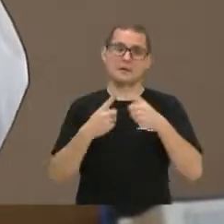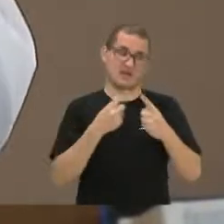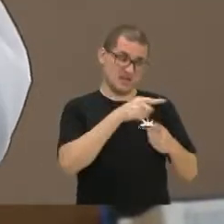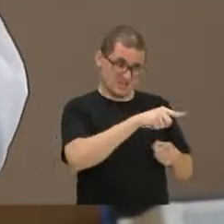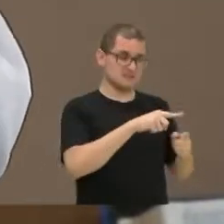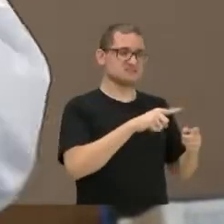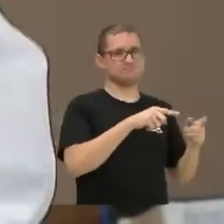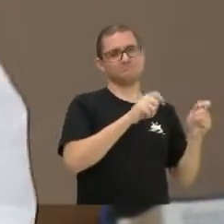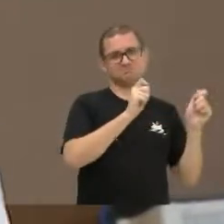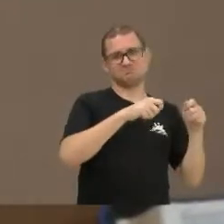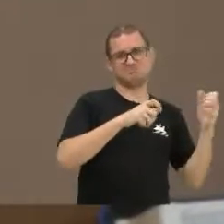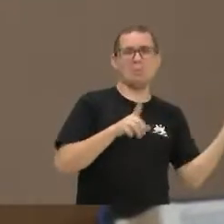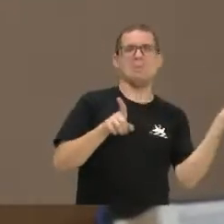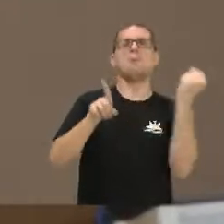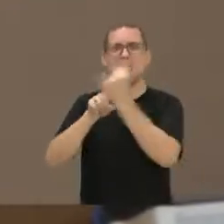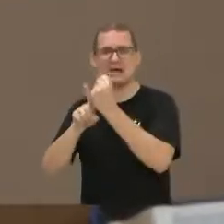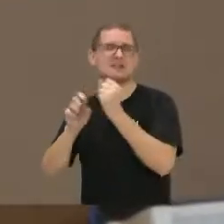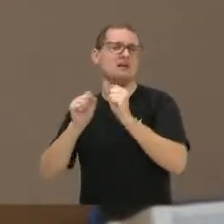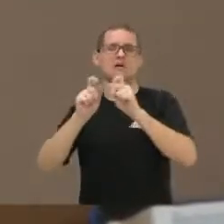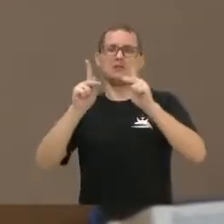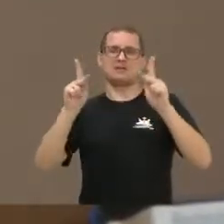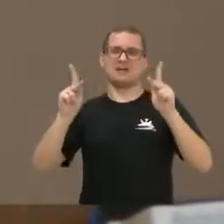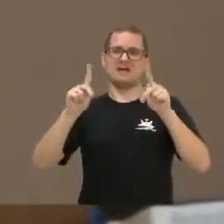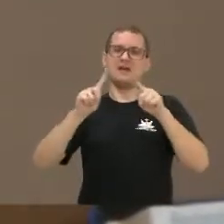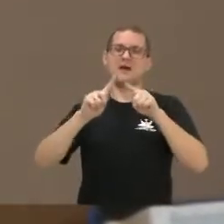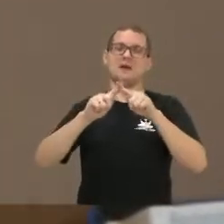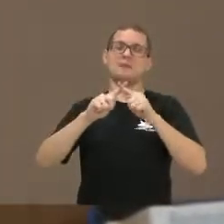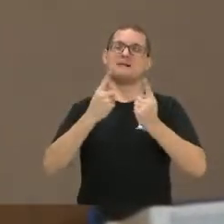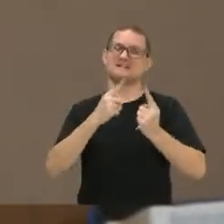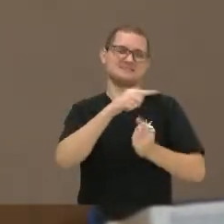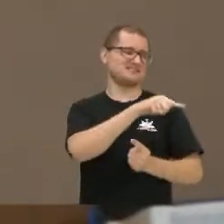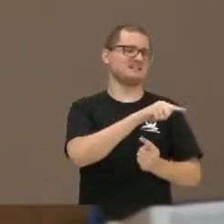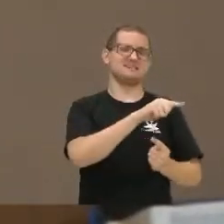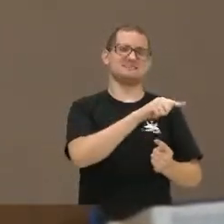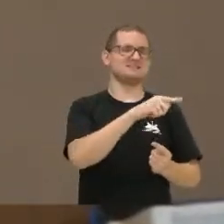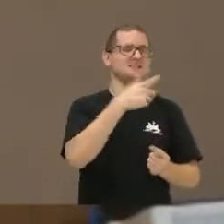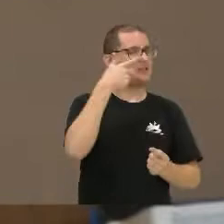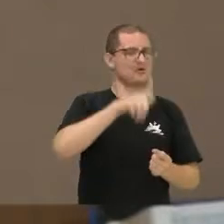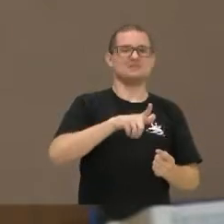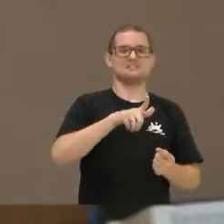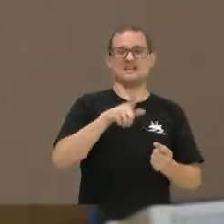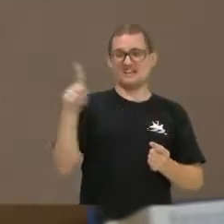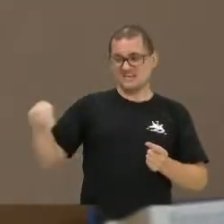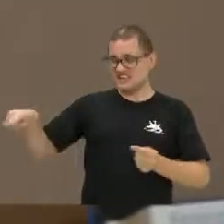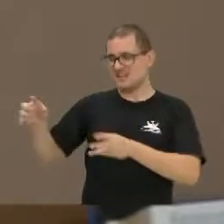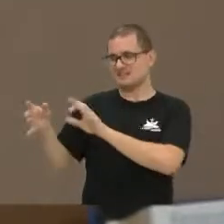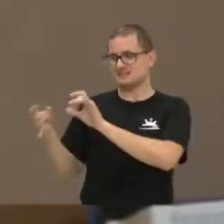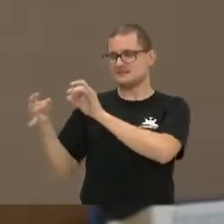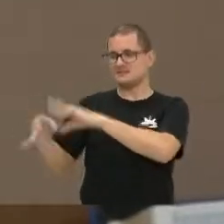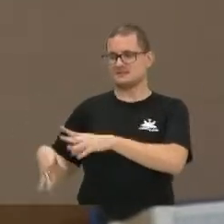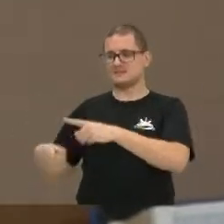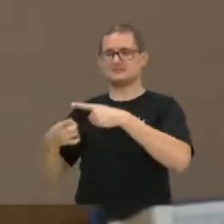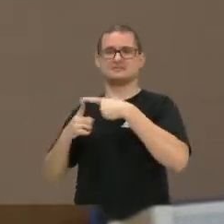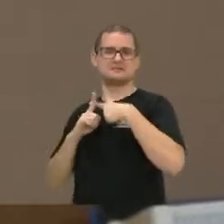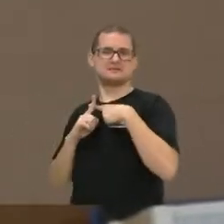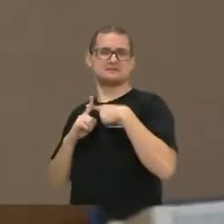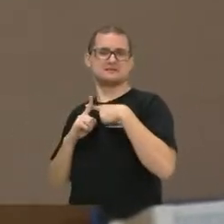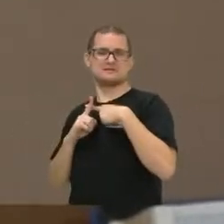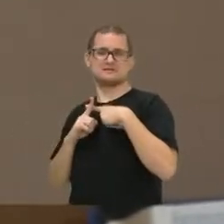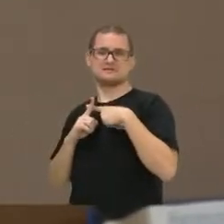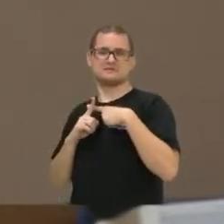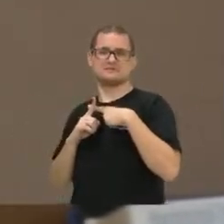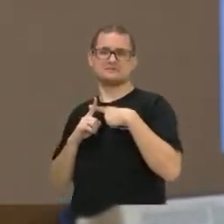cristãos sejam fiéis a jesus cristo até naquela hora e quem venceu